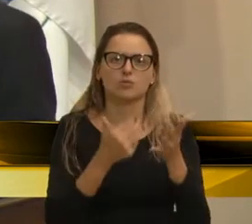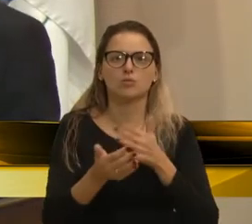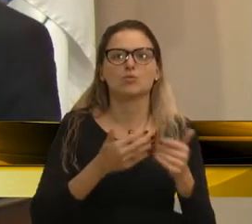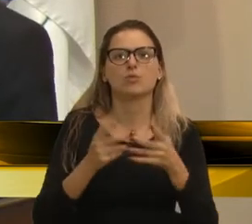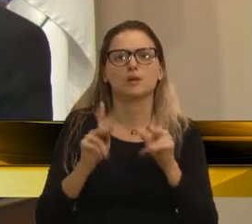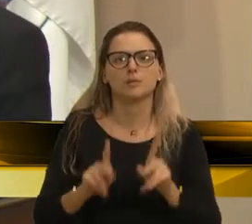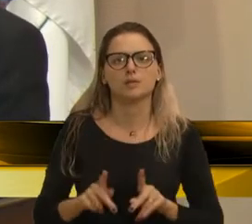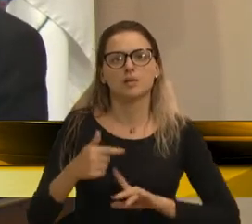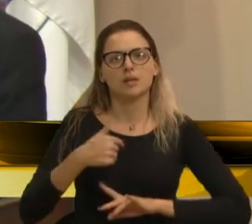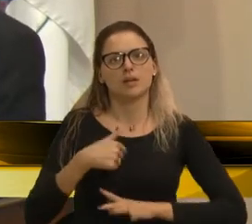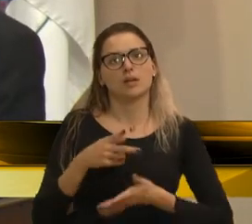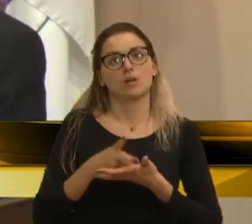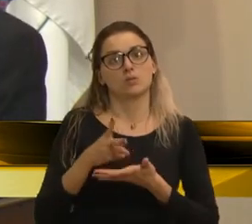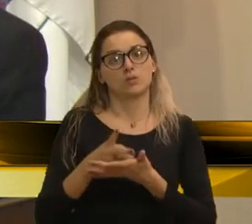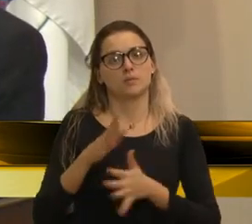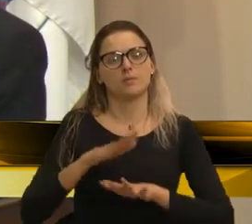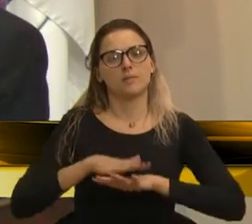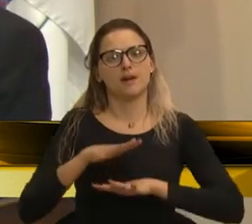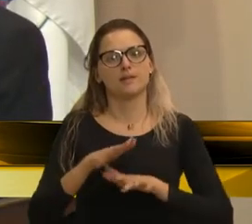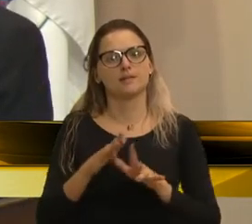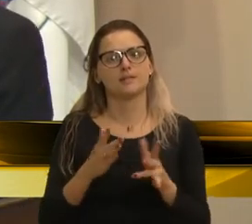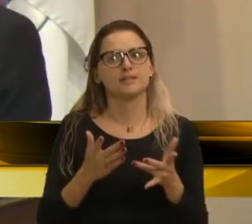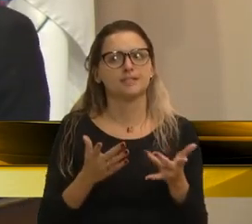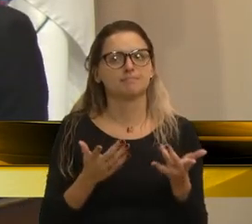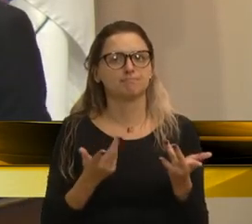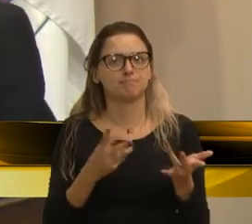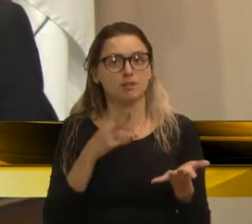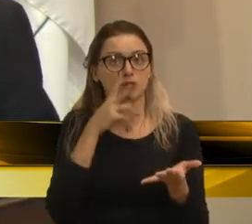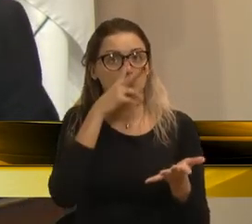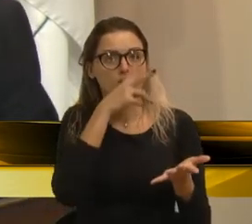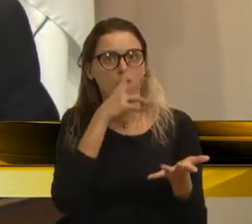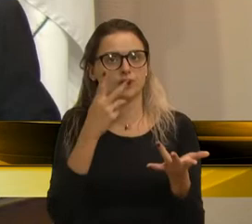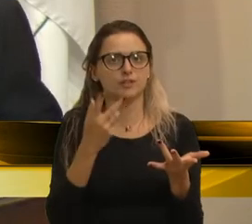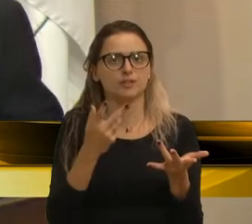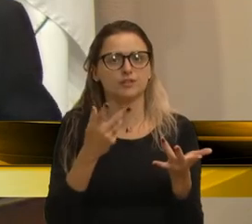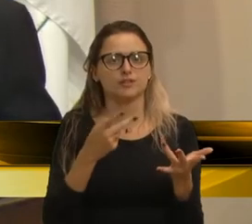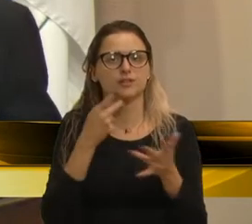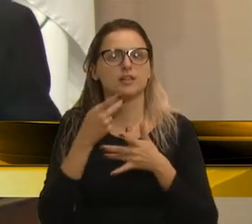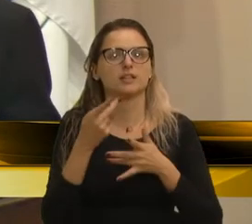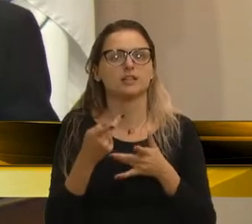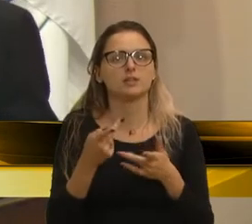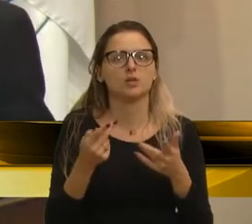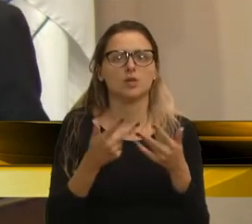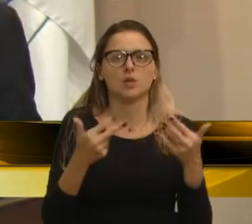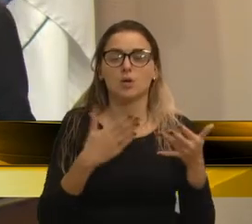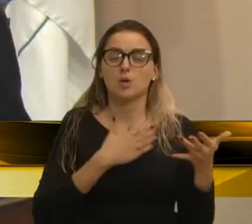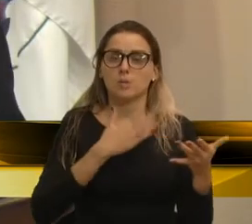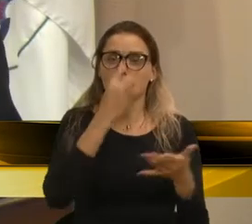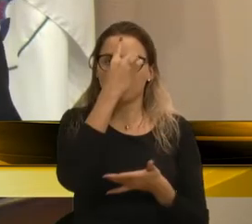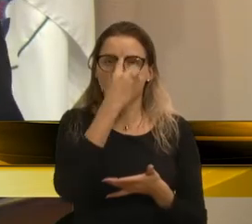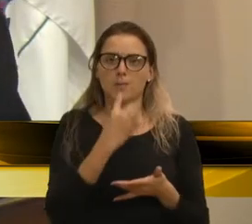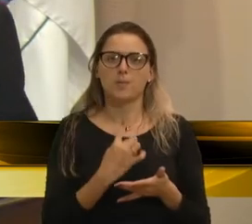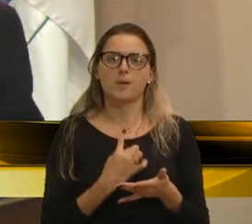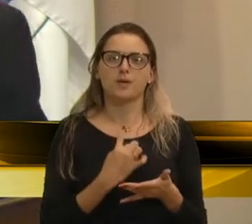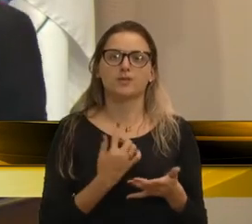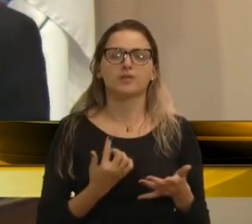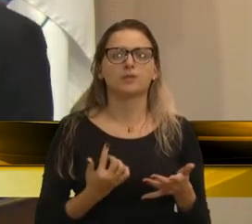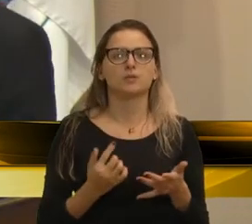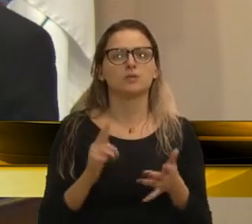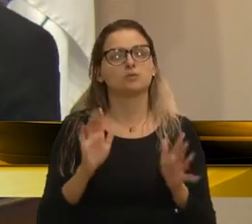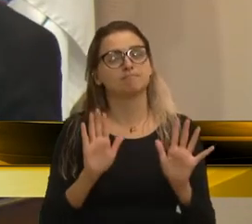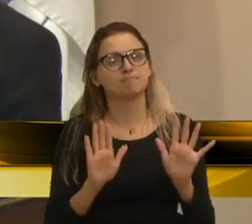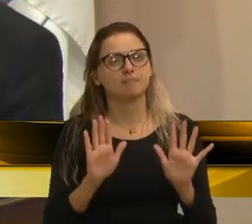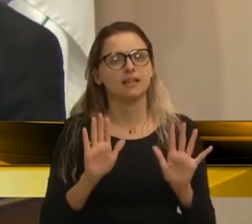fui mais enfático nas questões da área da saúde, tenho um perfil de ser às